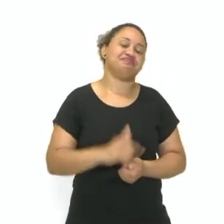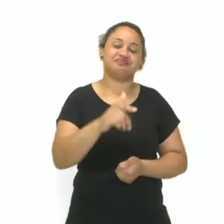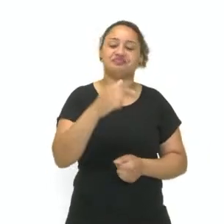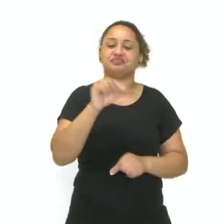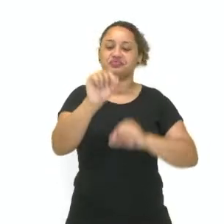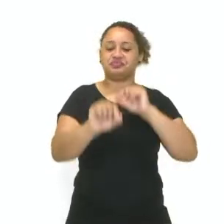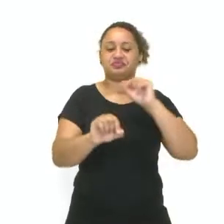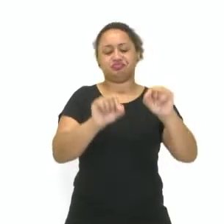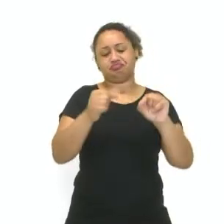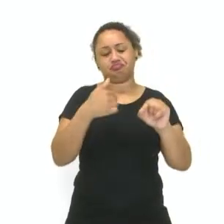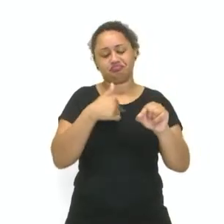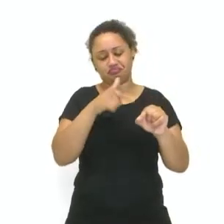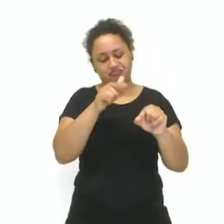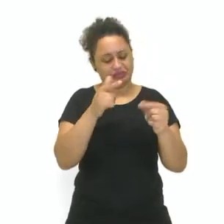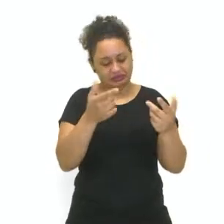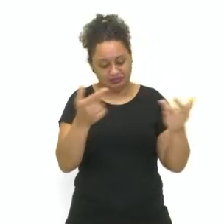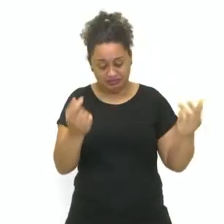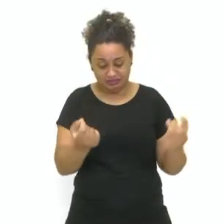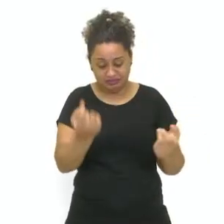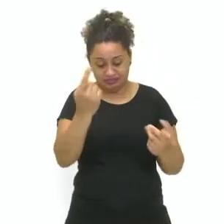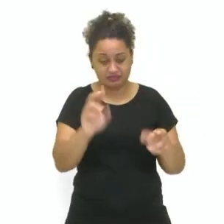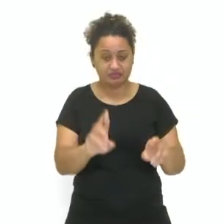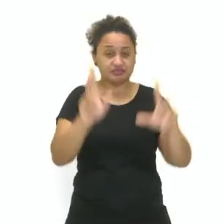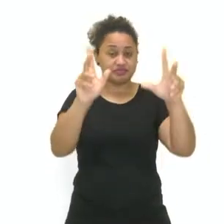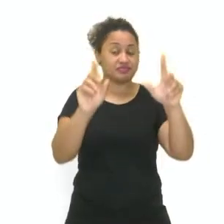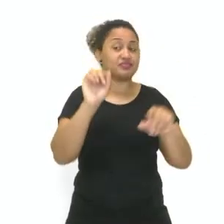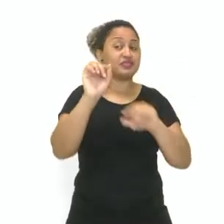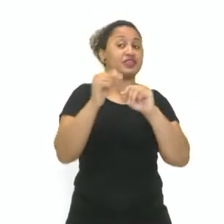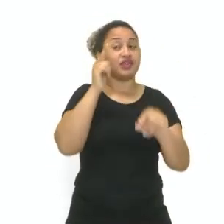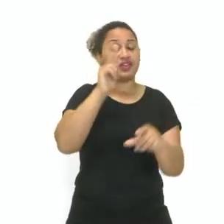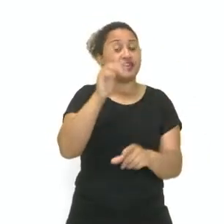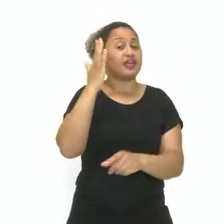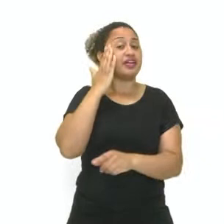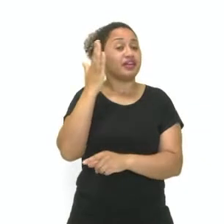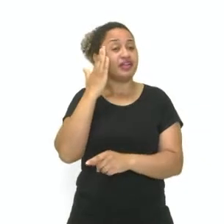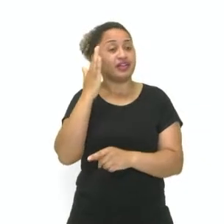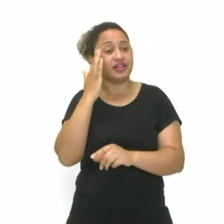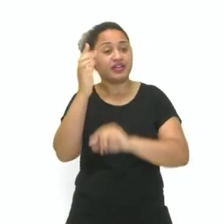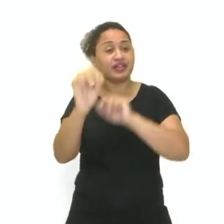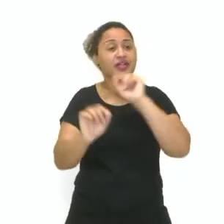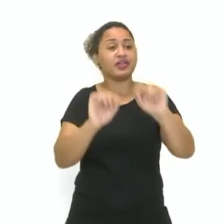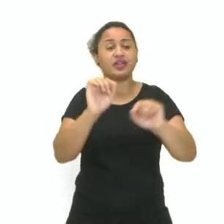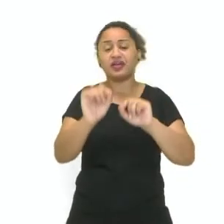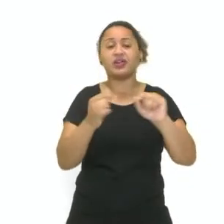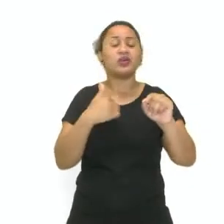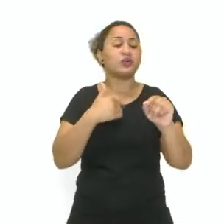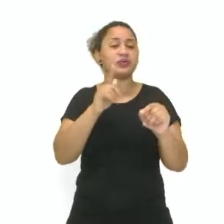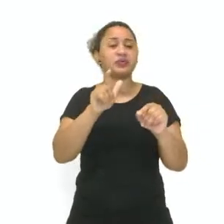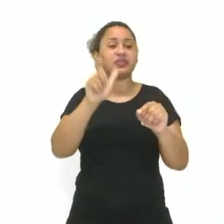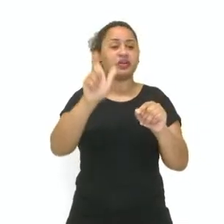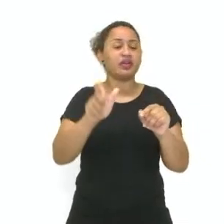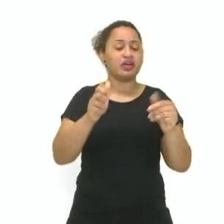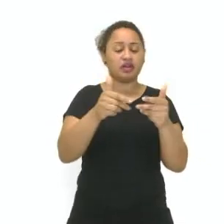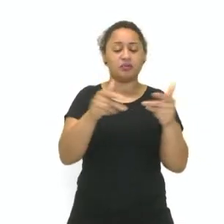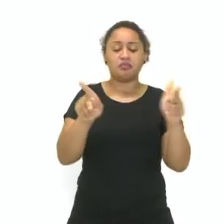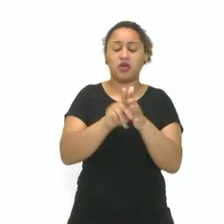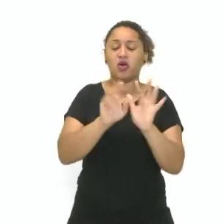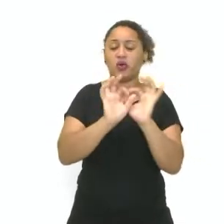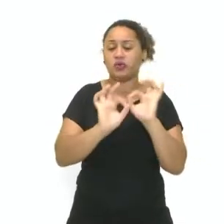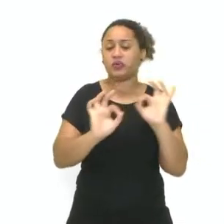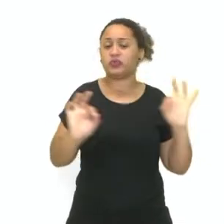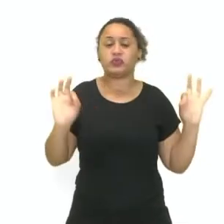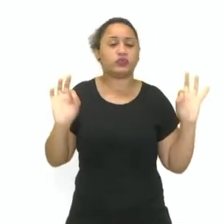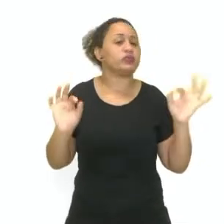claro enigma. É o cantador da xícara do vestido, última peça do luxo daquela